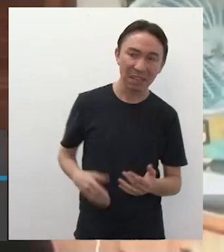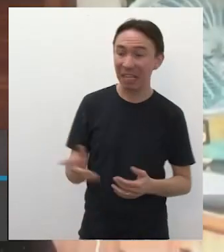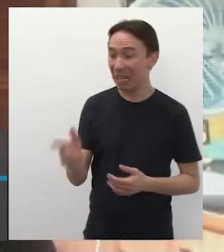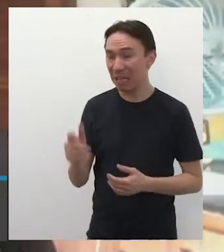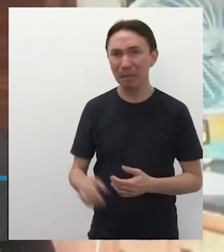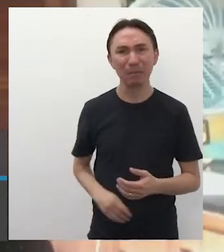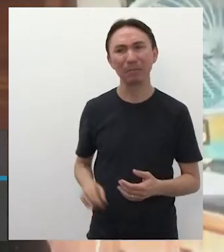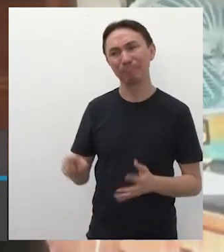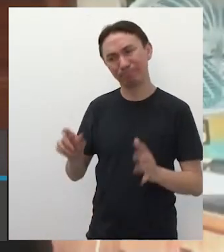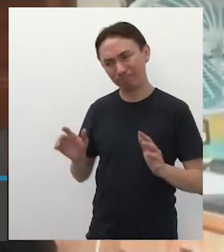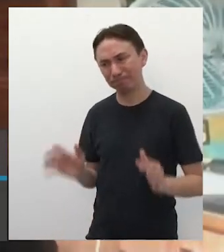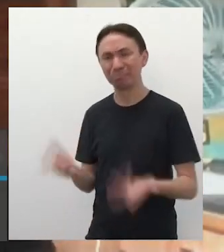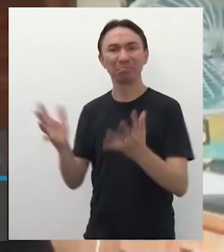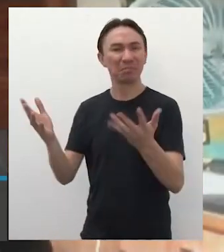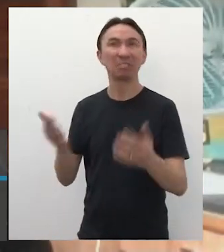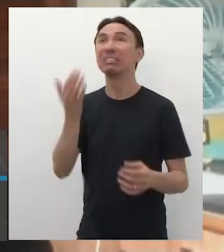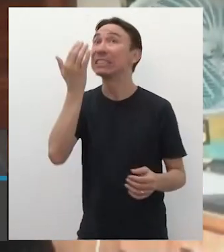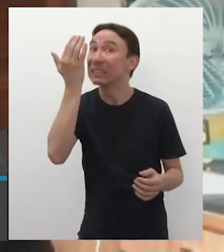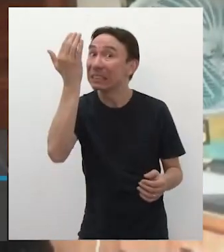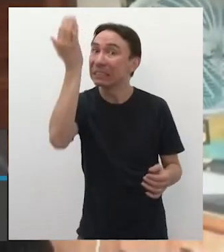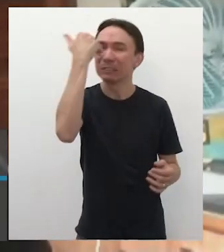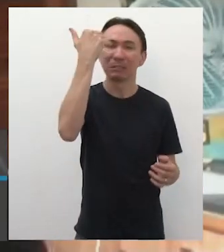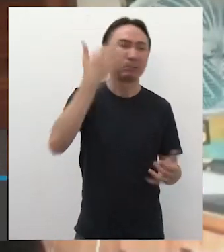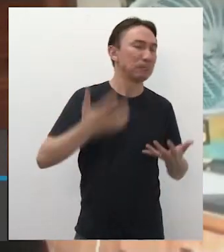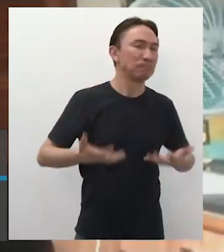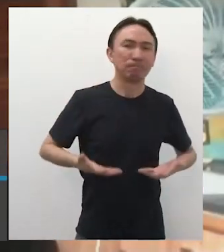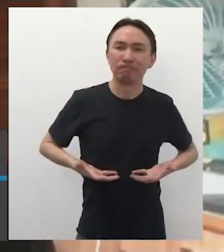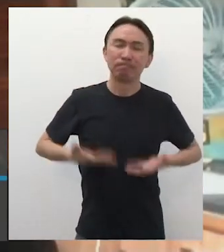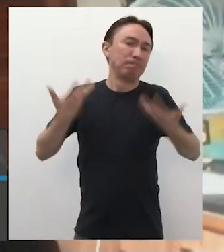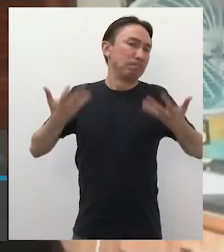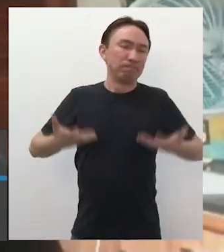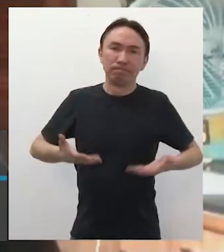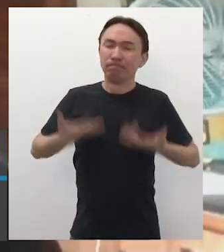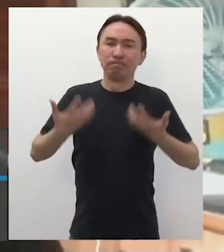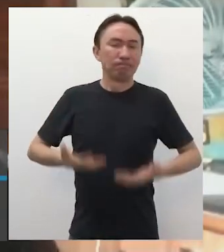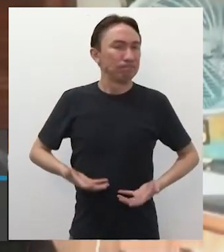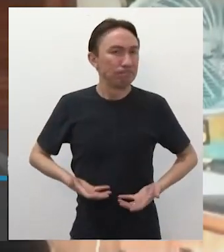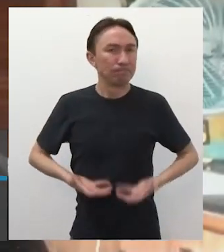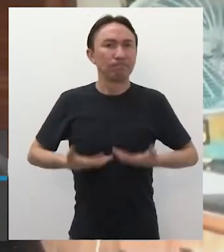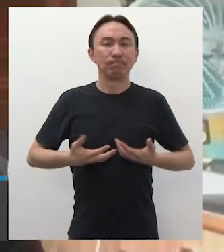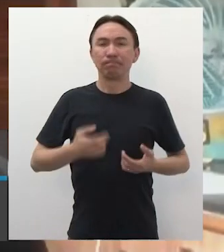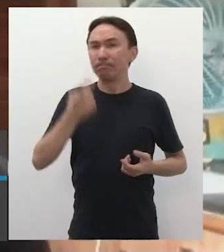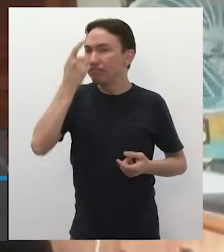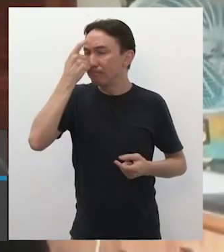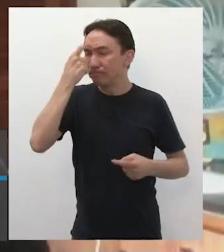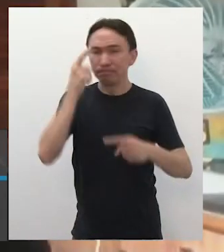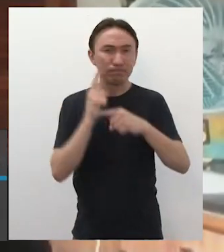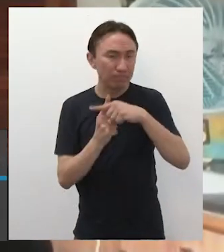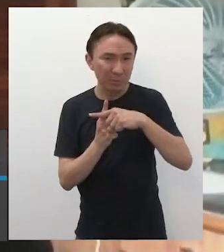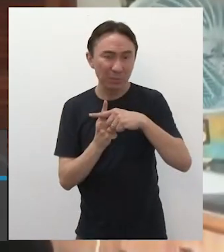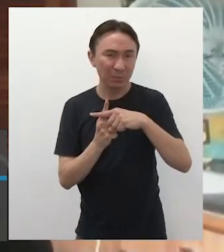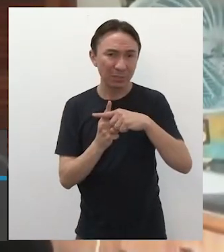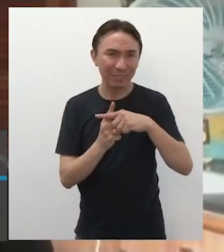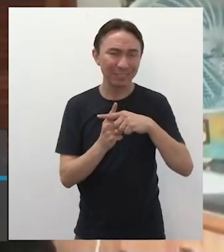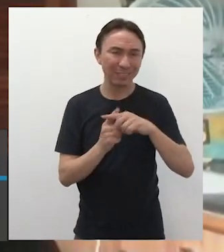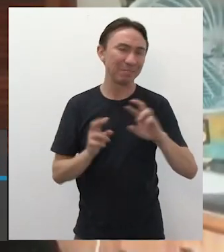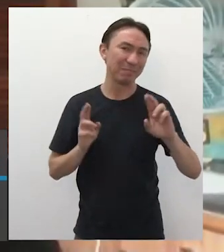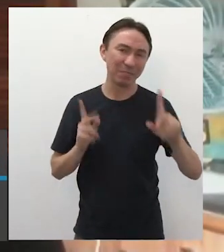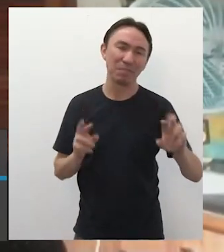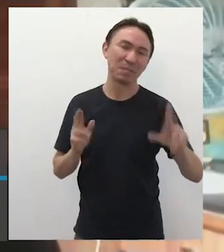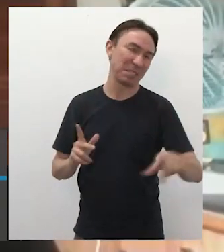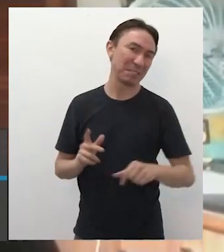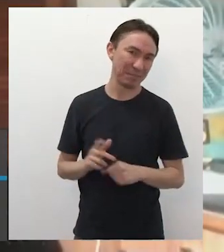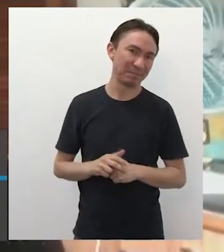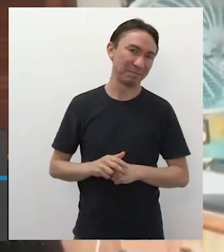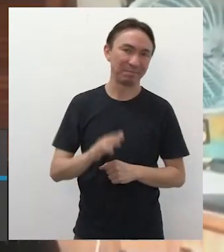motivação intrínseca ou o desejo da pessoa de fortalecer aquele tipo de atitude. Né? Então, assim,